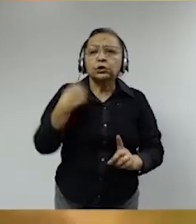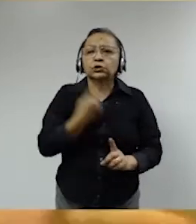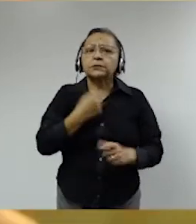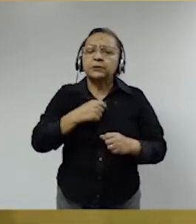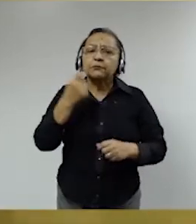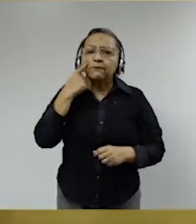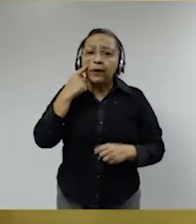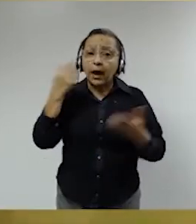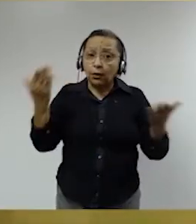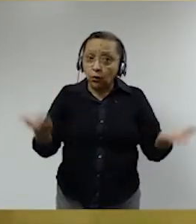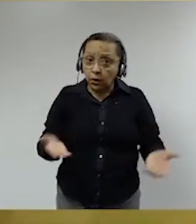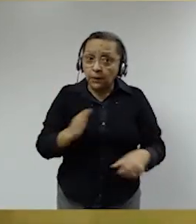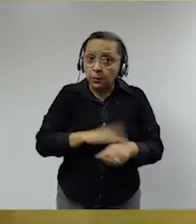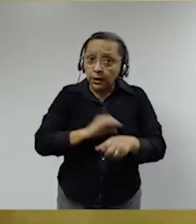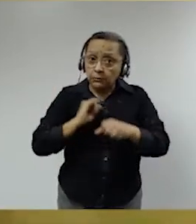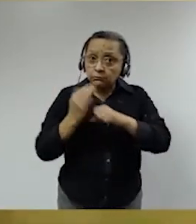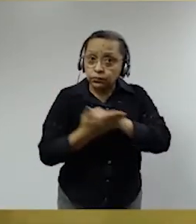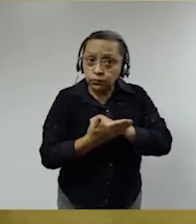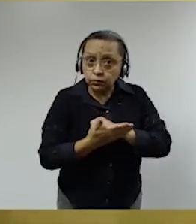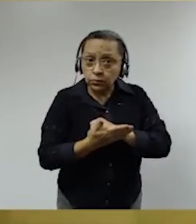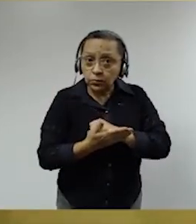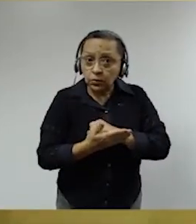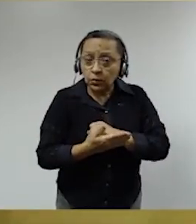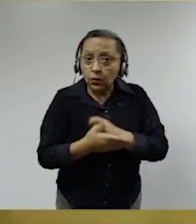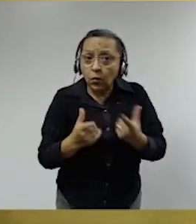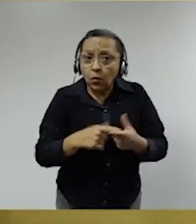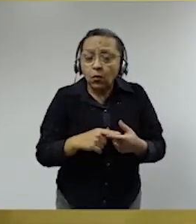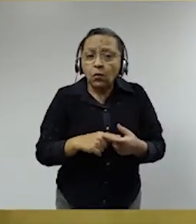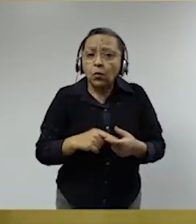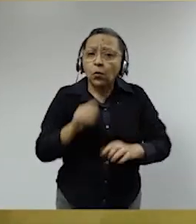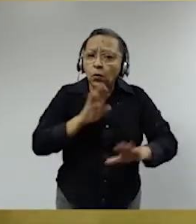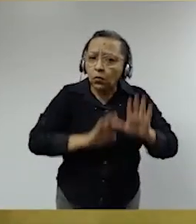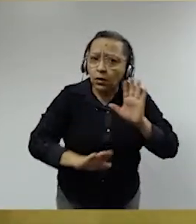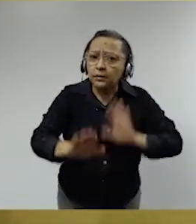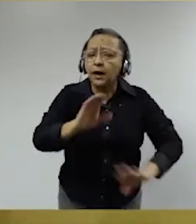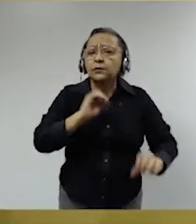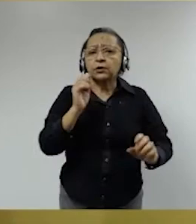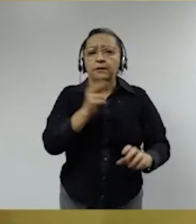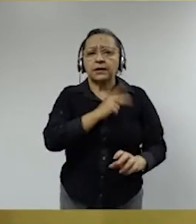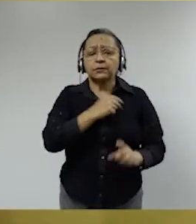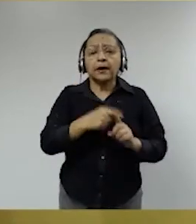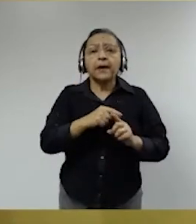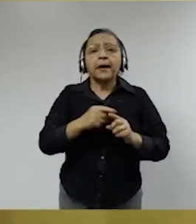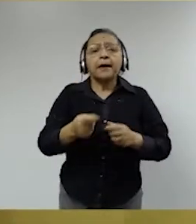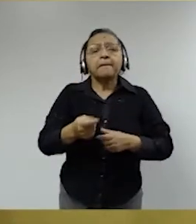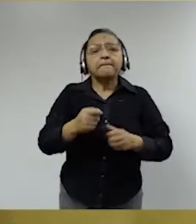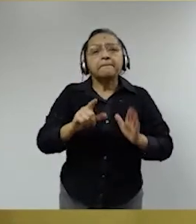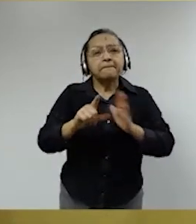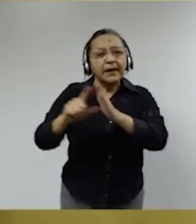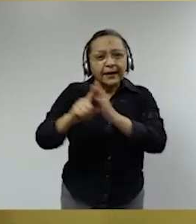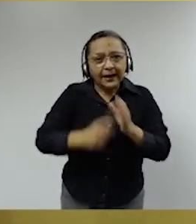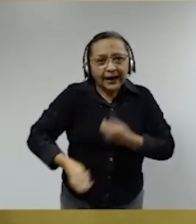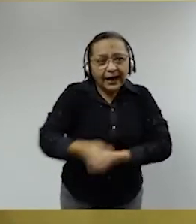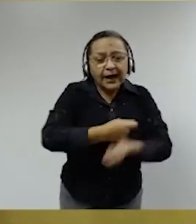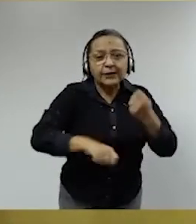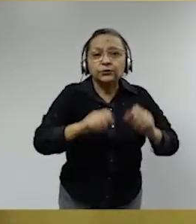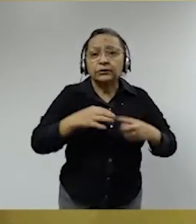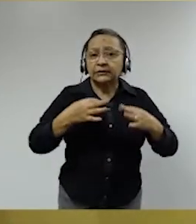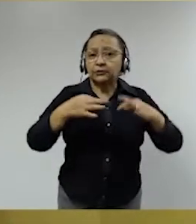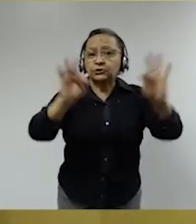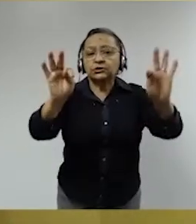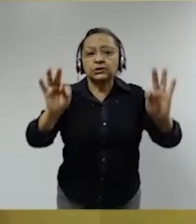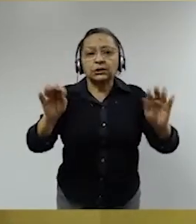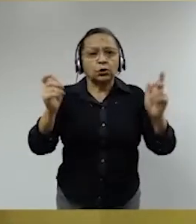situação atual com a lupa que a situação atual merece. Por quê? Porque mercado tecnológico a gente não pode esperar muito tempo, né?